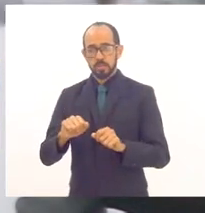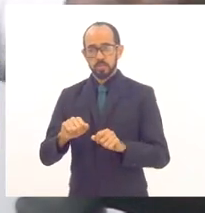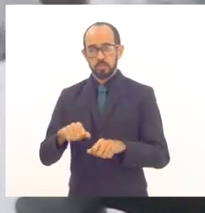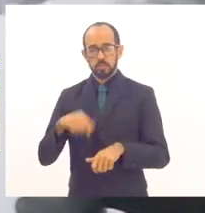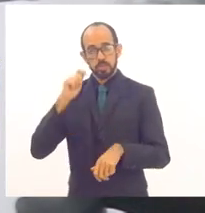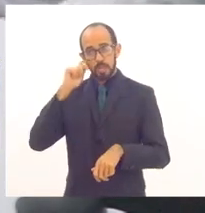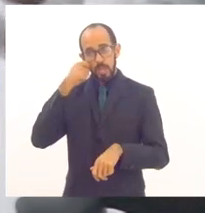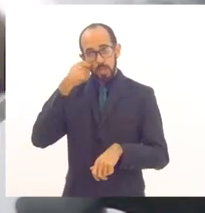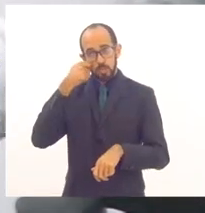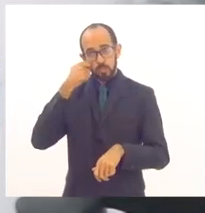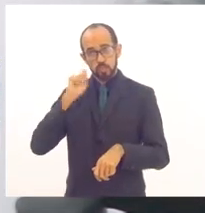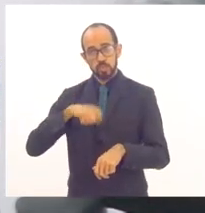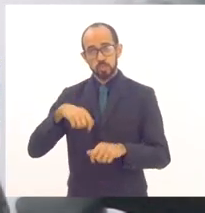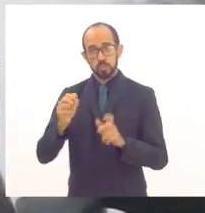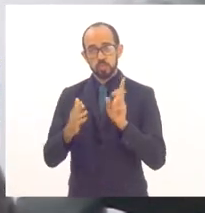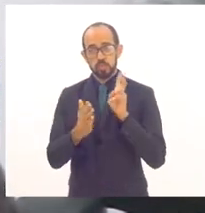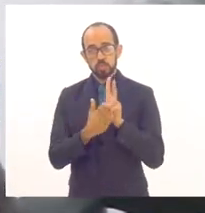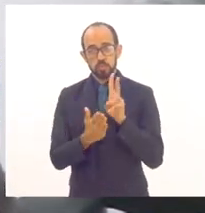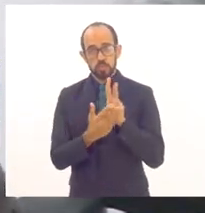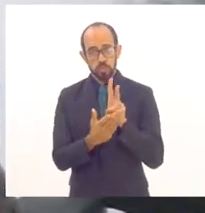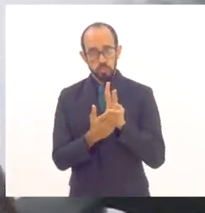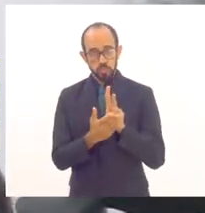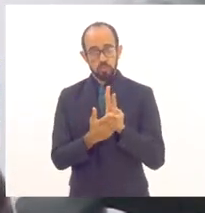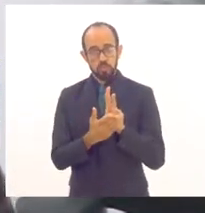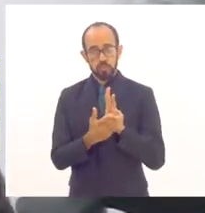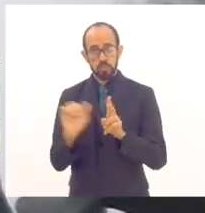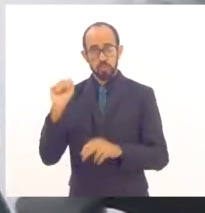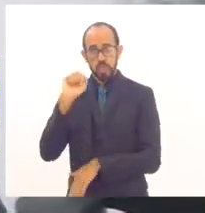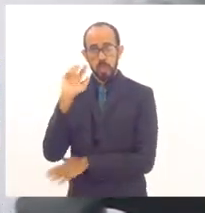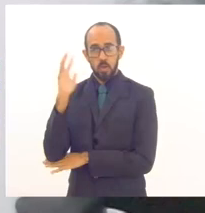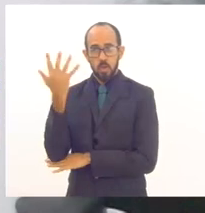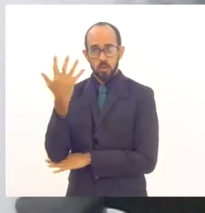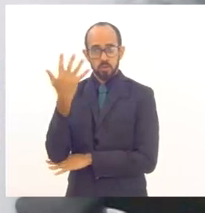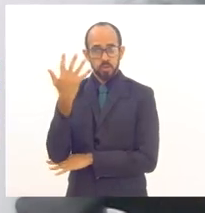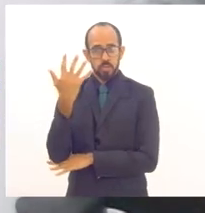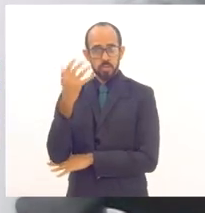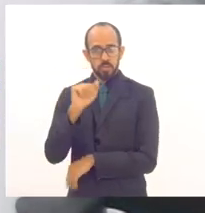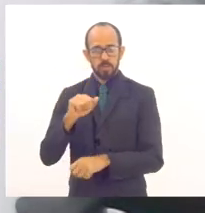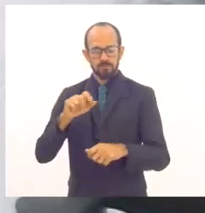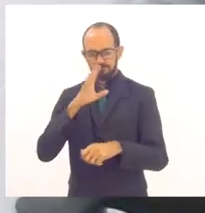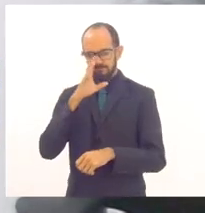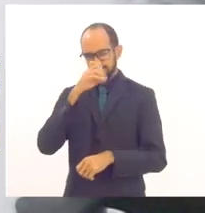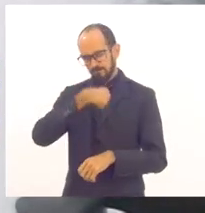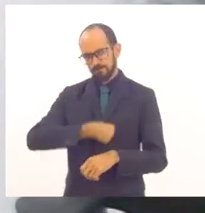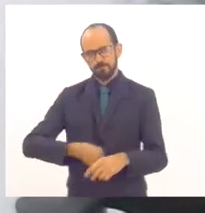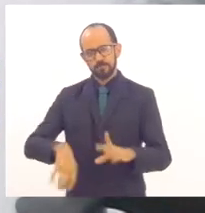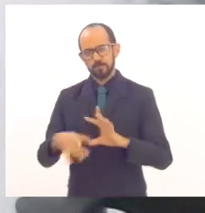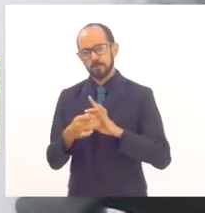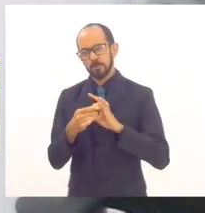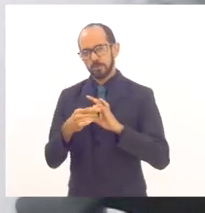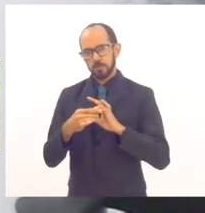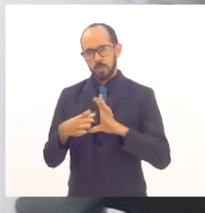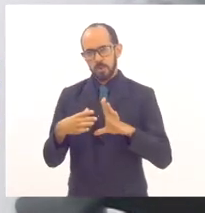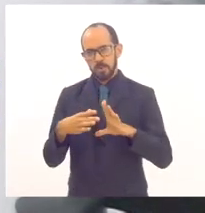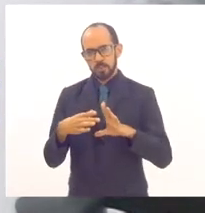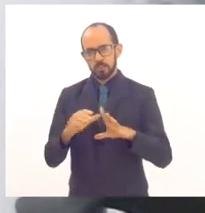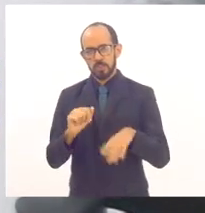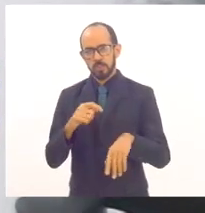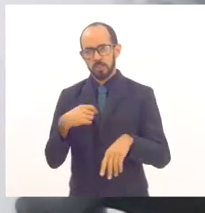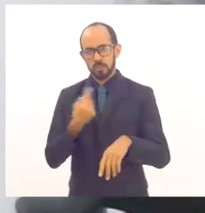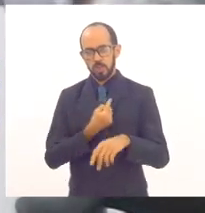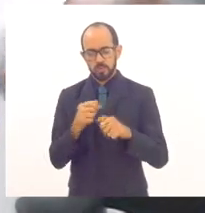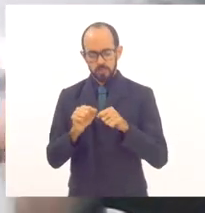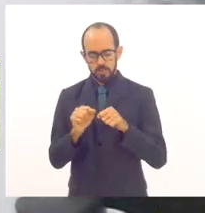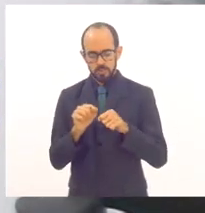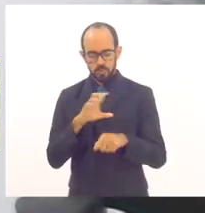dos negros, dos índios, da ecologia, numa grande resistência democrática, e a gente faça que o